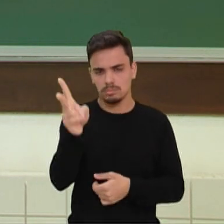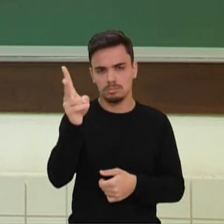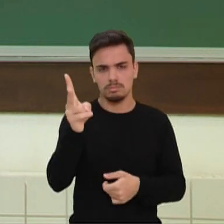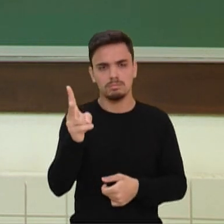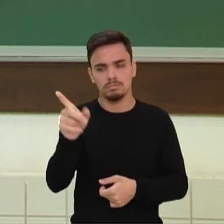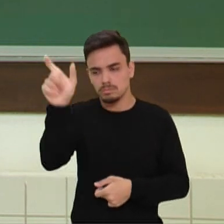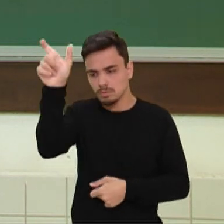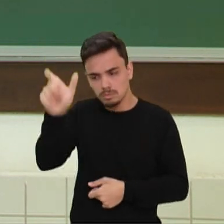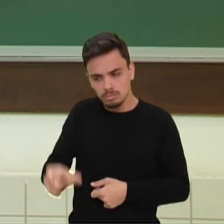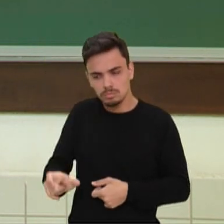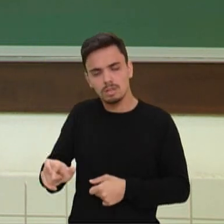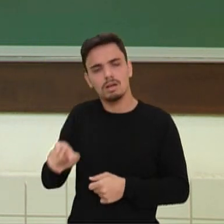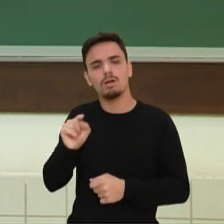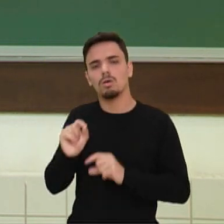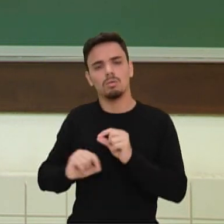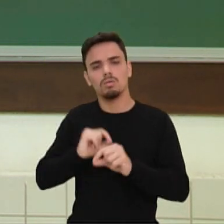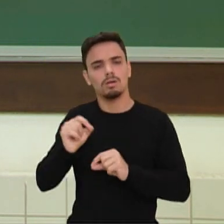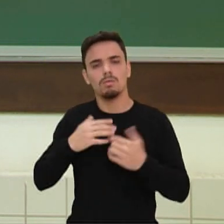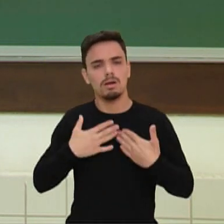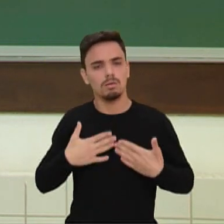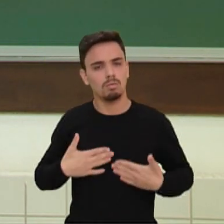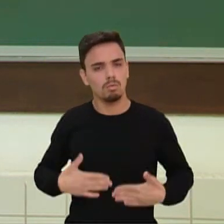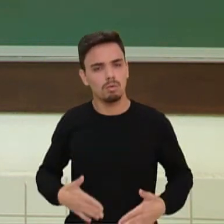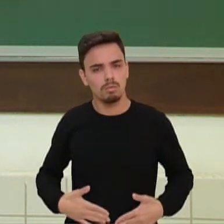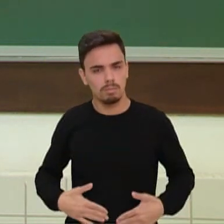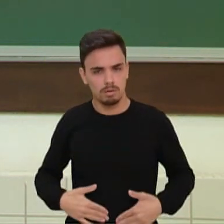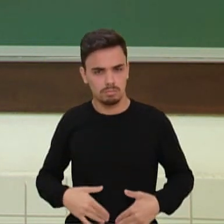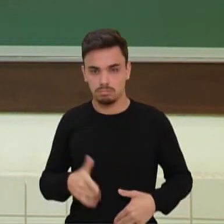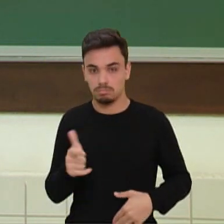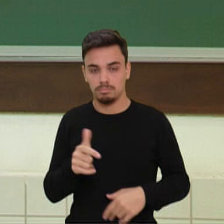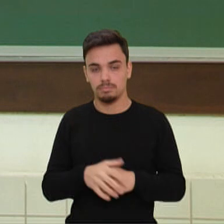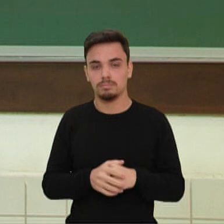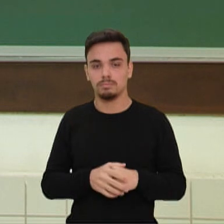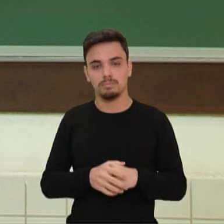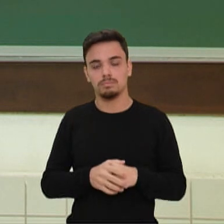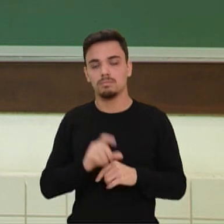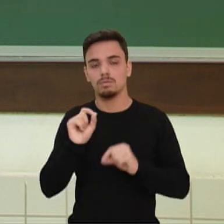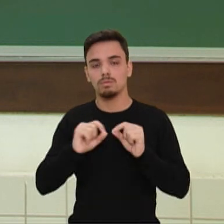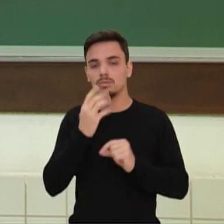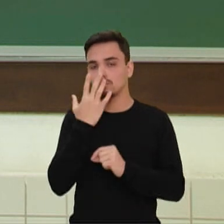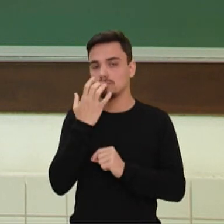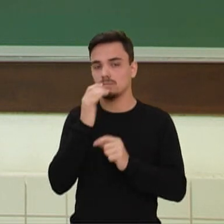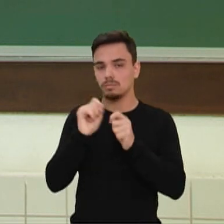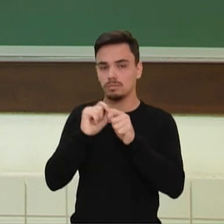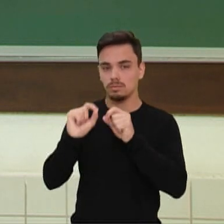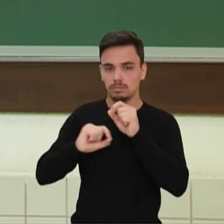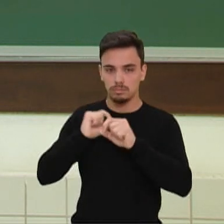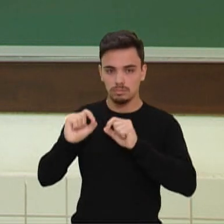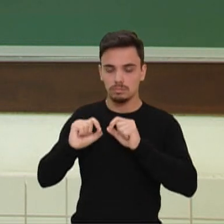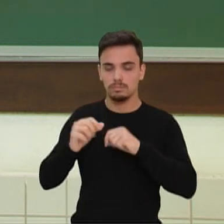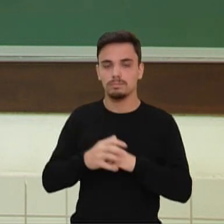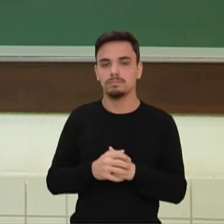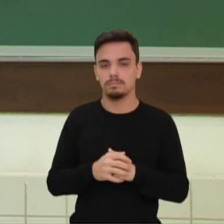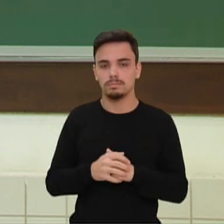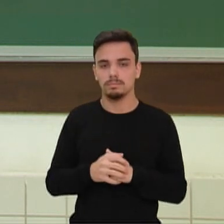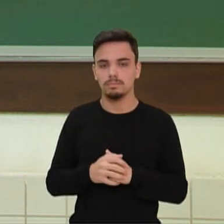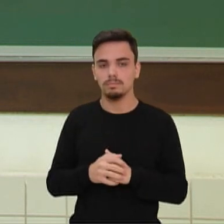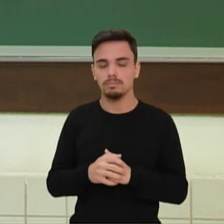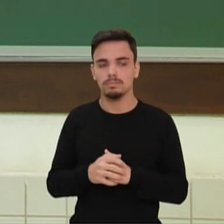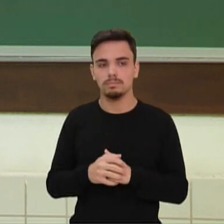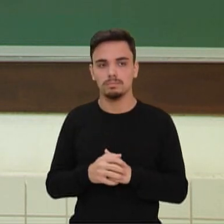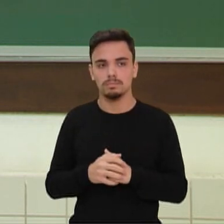um ser que não é corporal, na maioria das vezes. O que o Nietzsche faz é dizer que